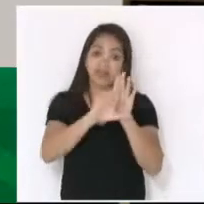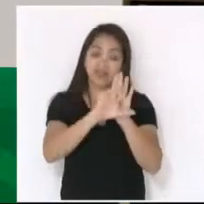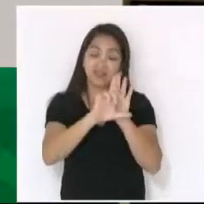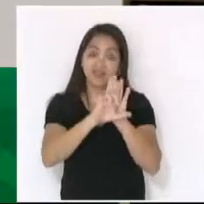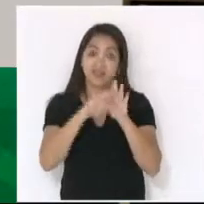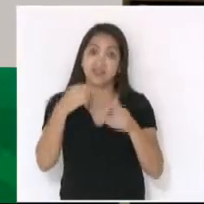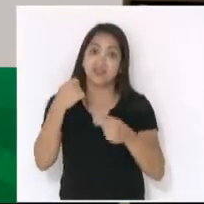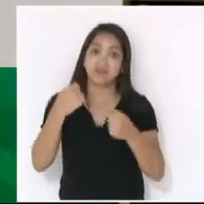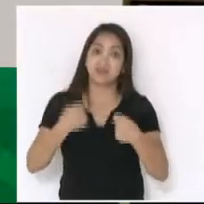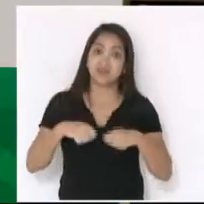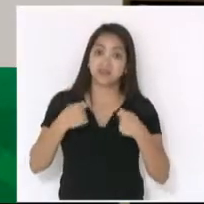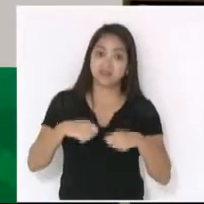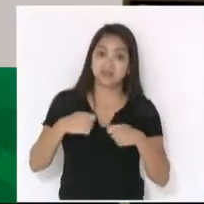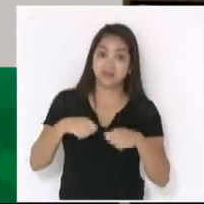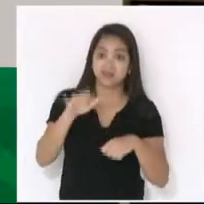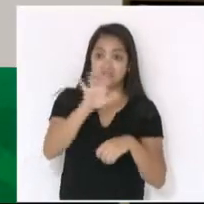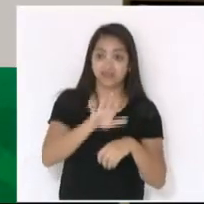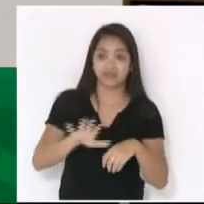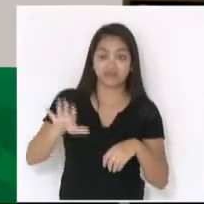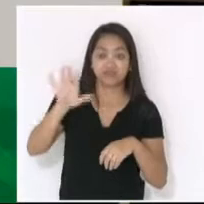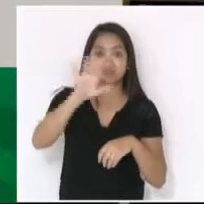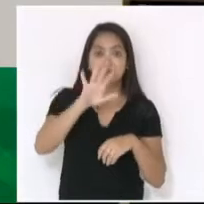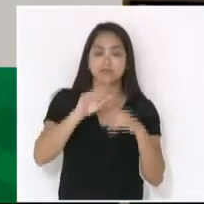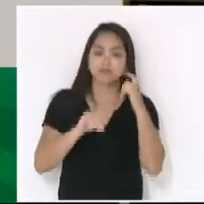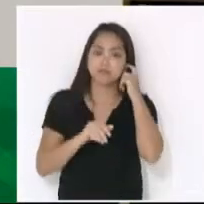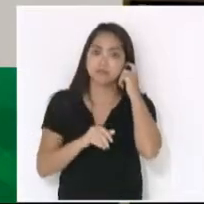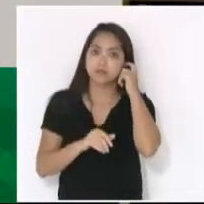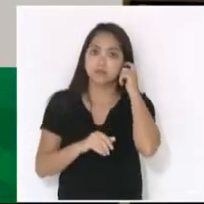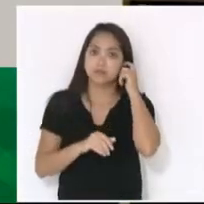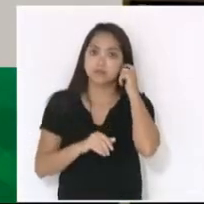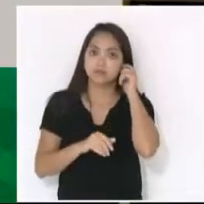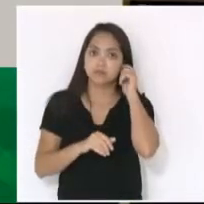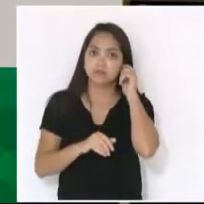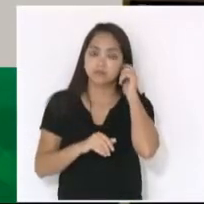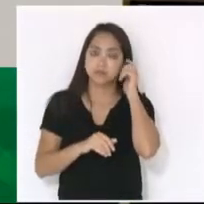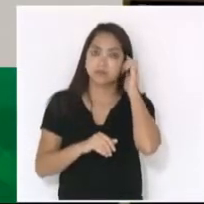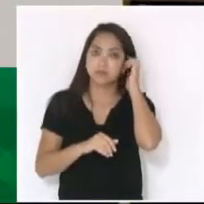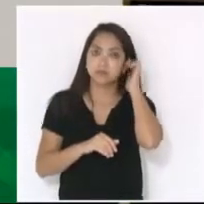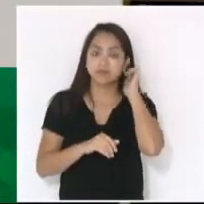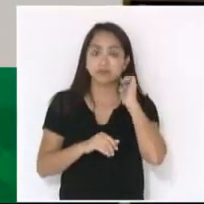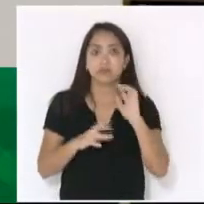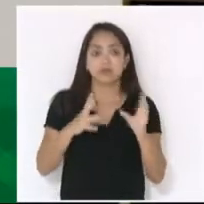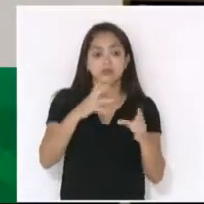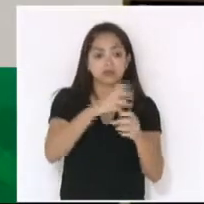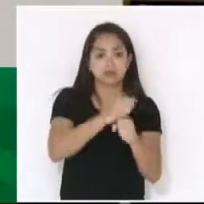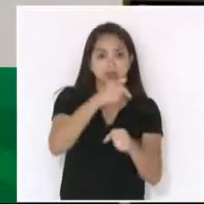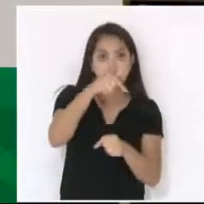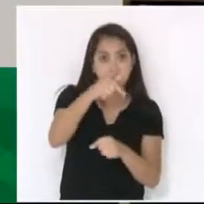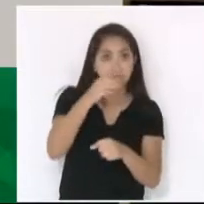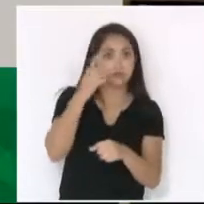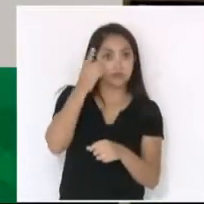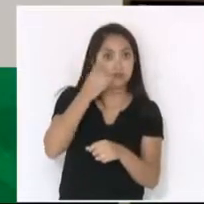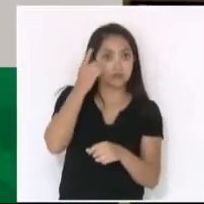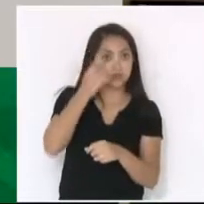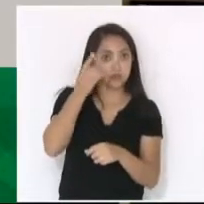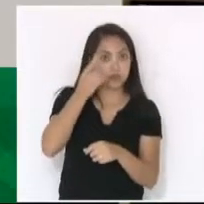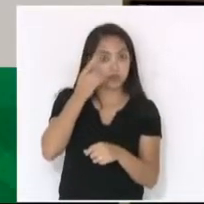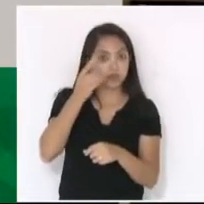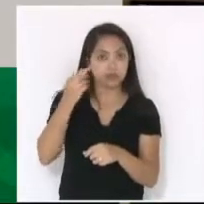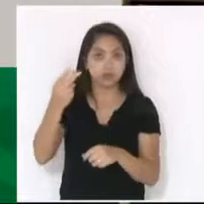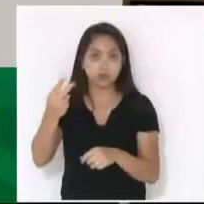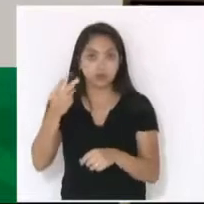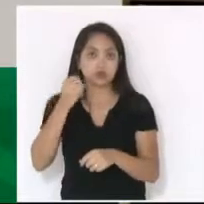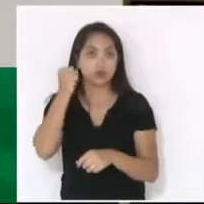estarei apresentando para os deputados os os sete deputados e dois senadores